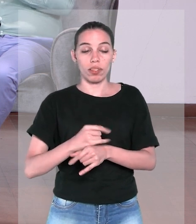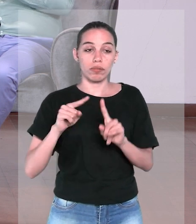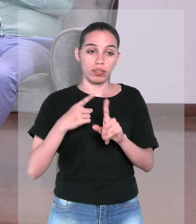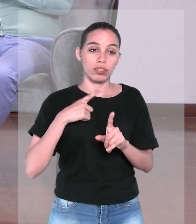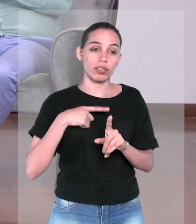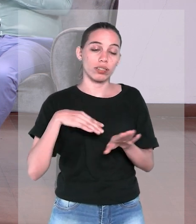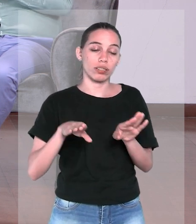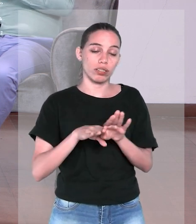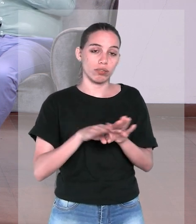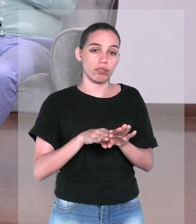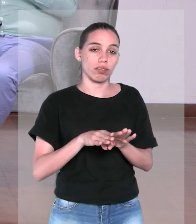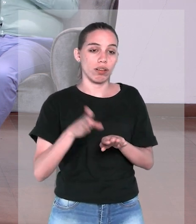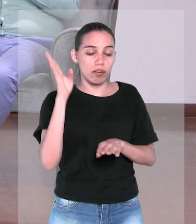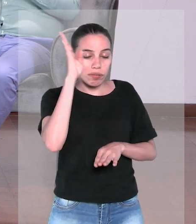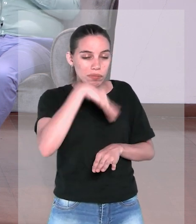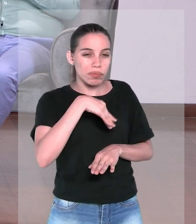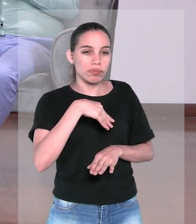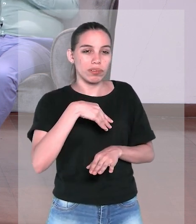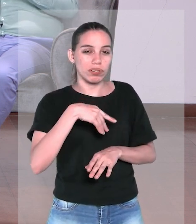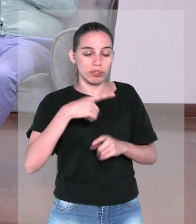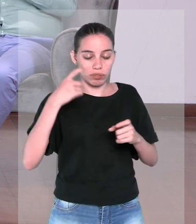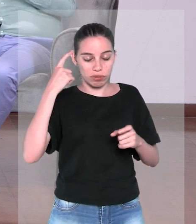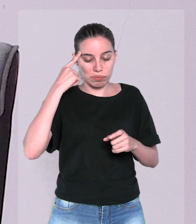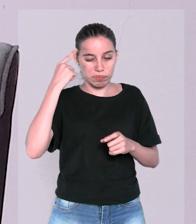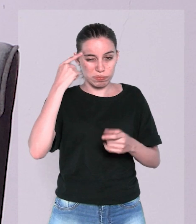uma tecnologia